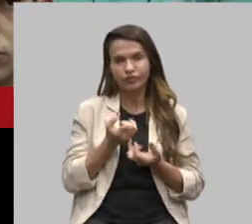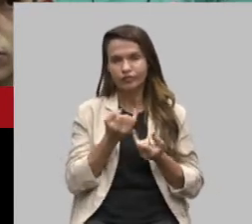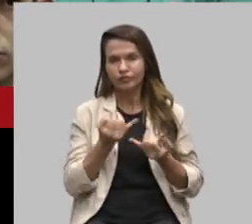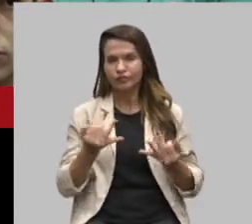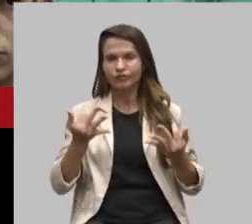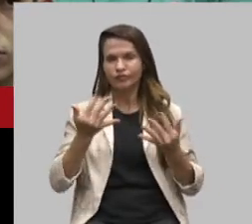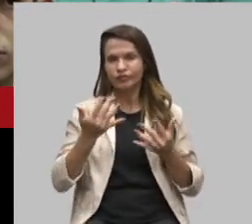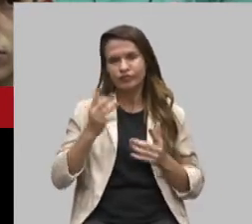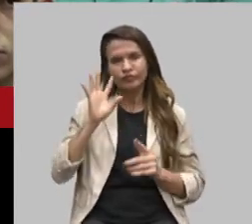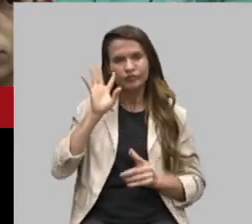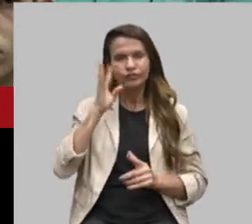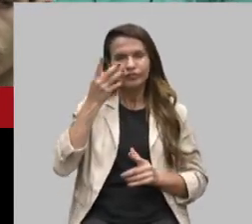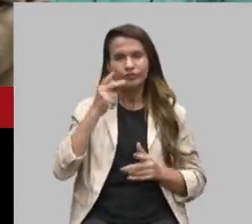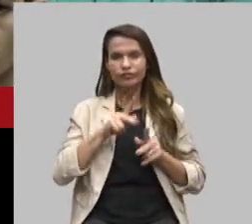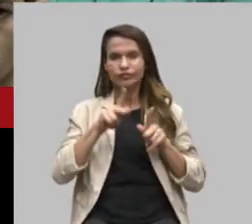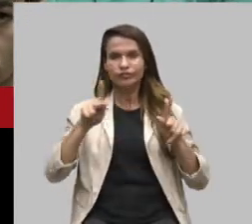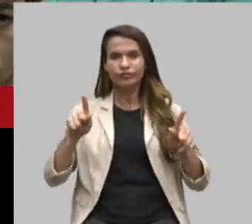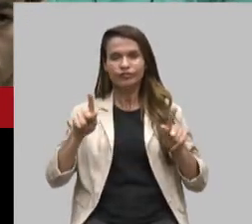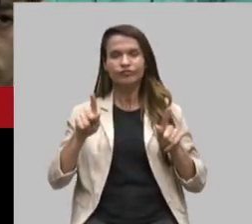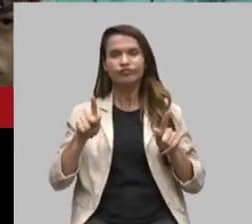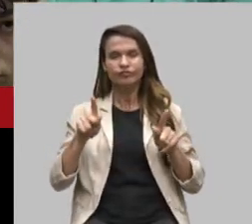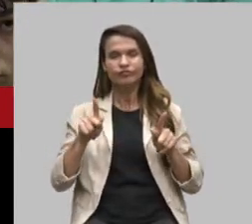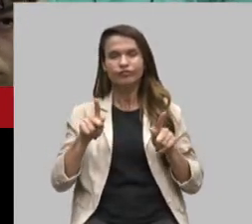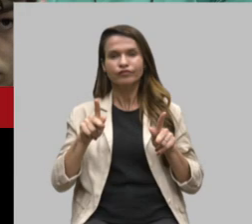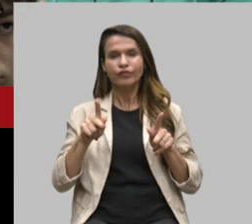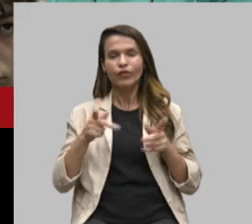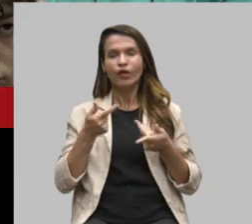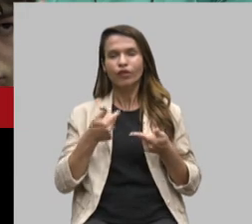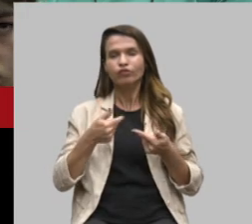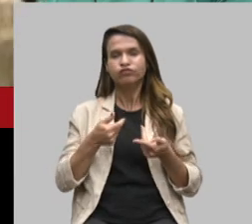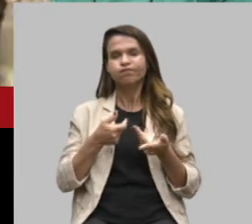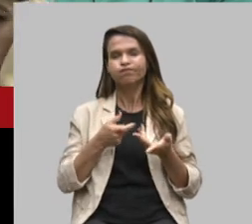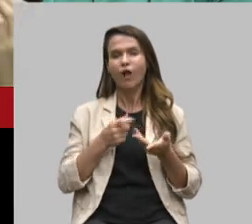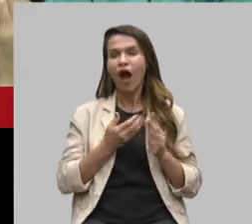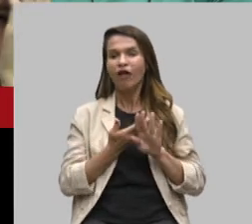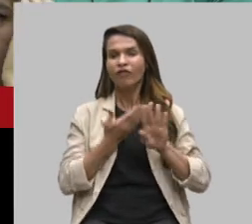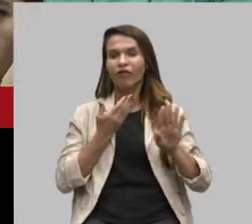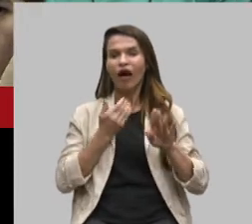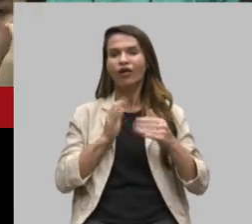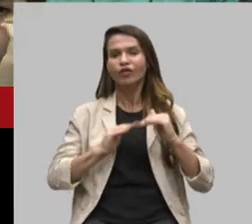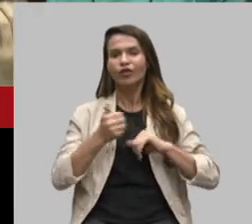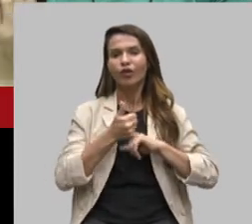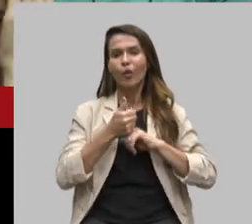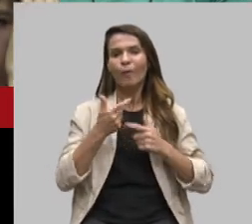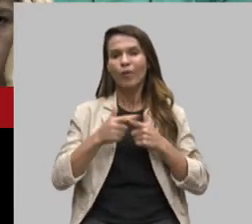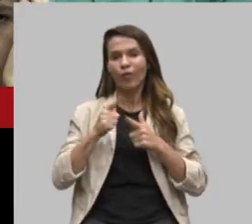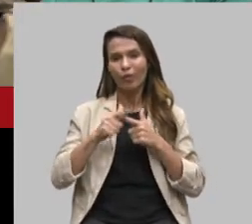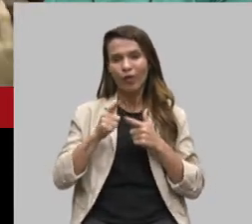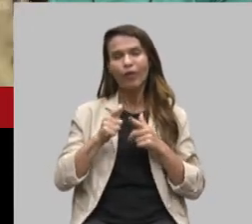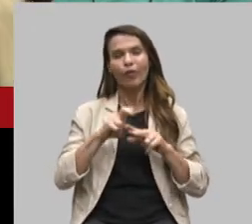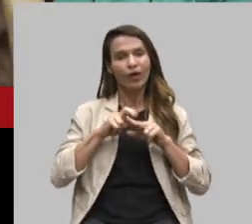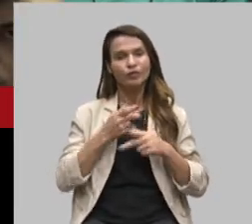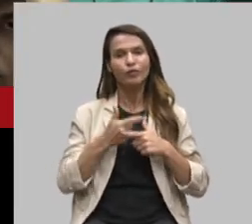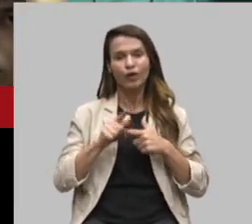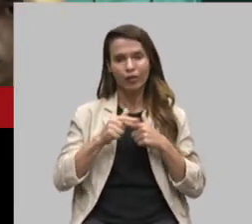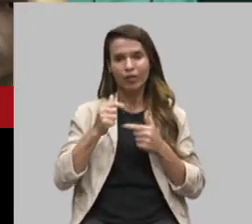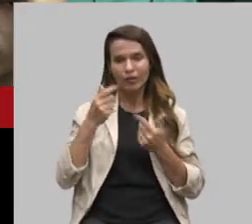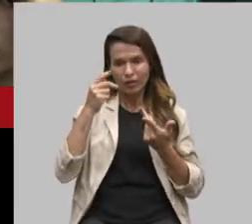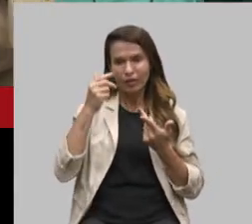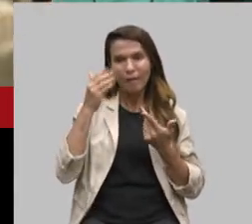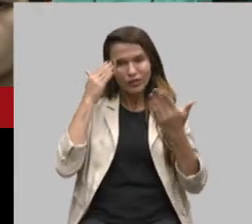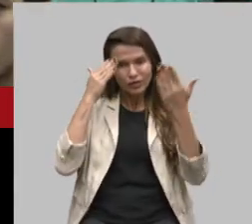professores estão desistindo dos cargos por causa de problemas psicológicos alunos estão sendo afastados das escolas por problemas